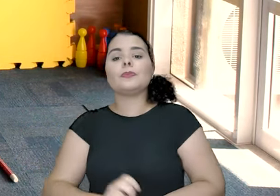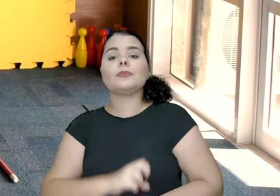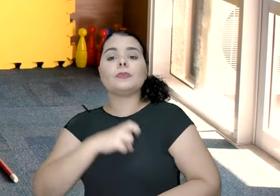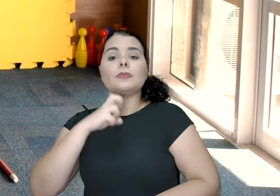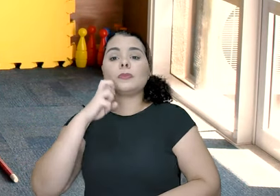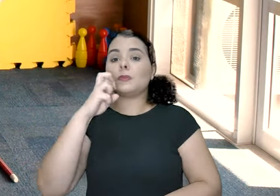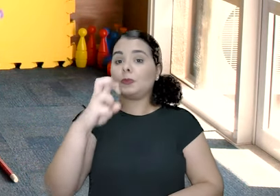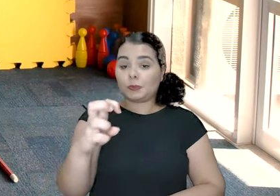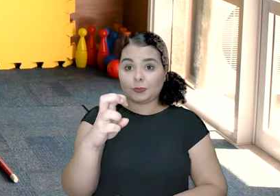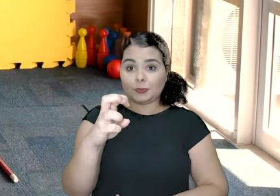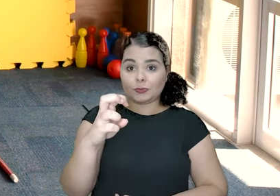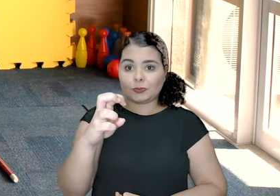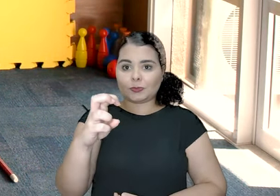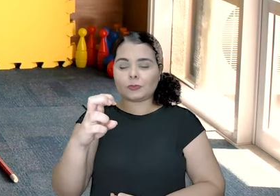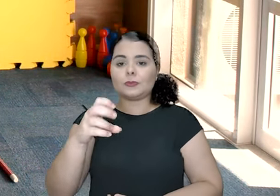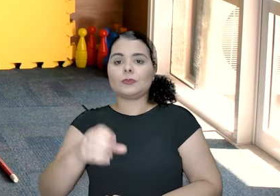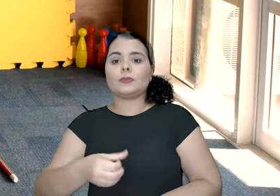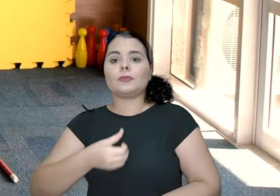cinco,